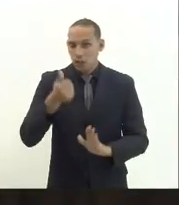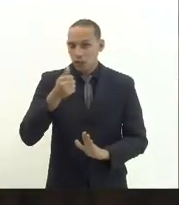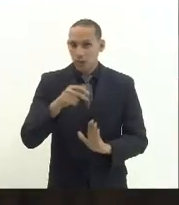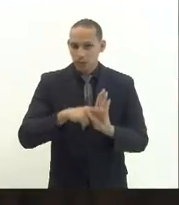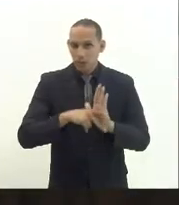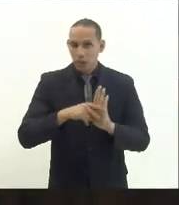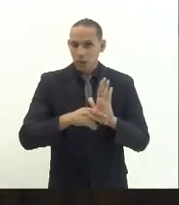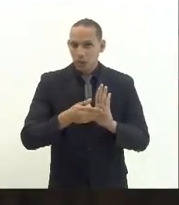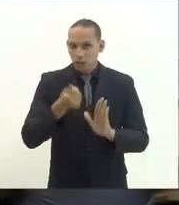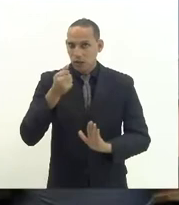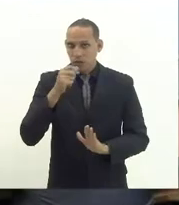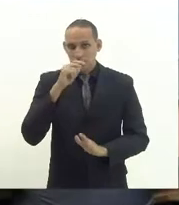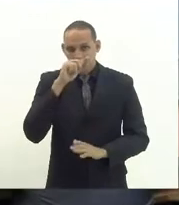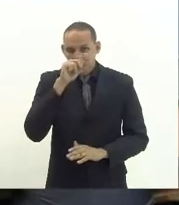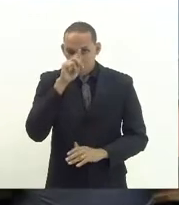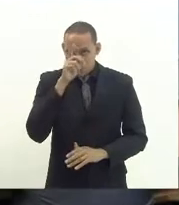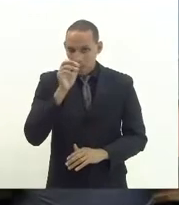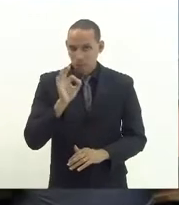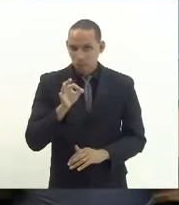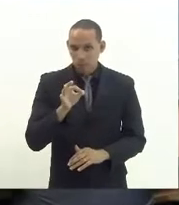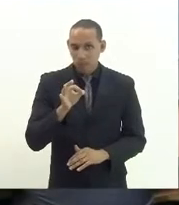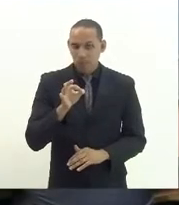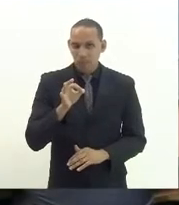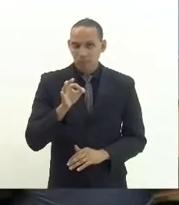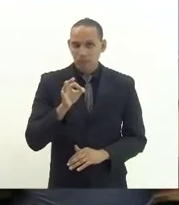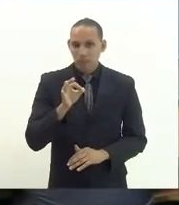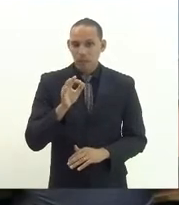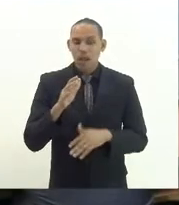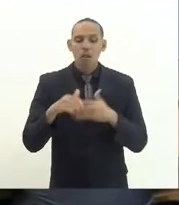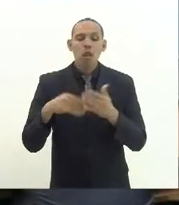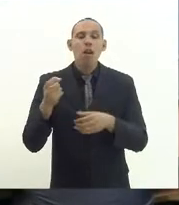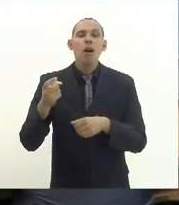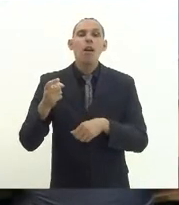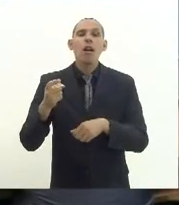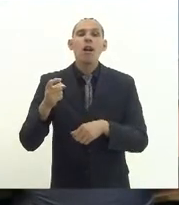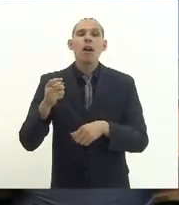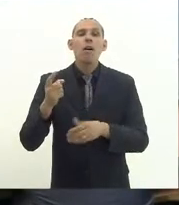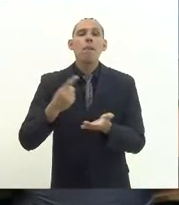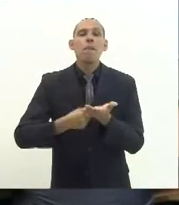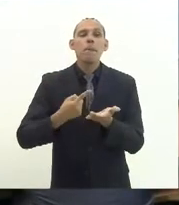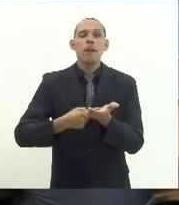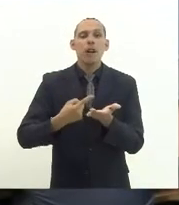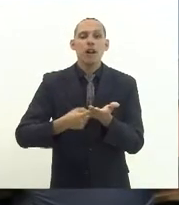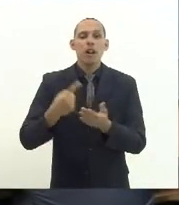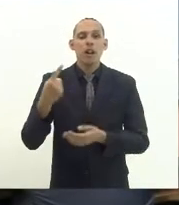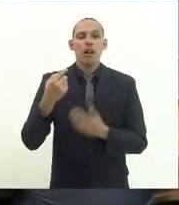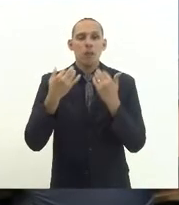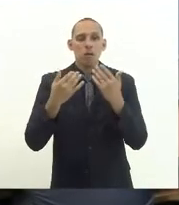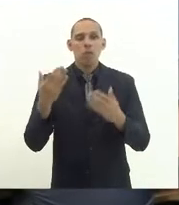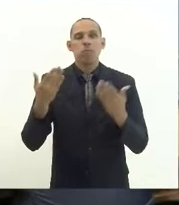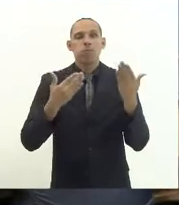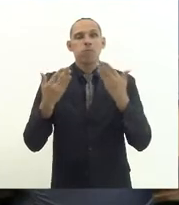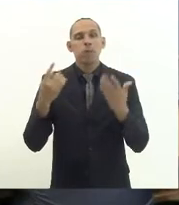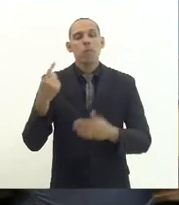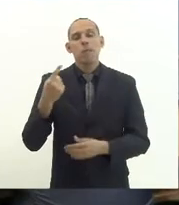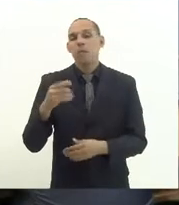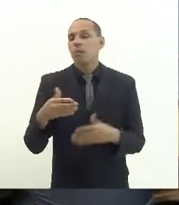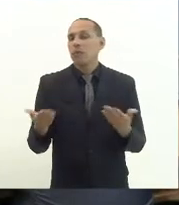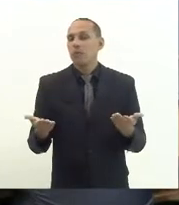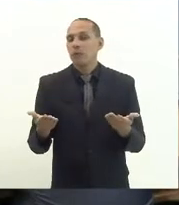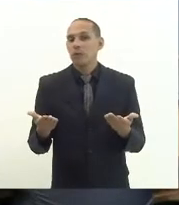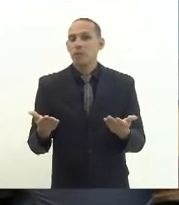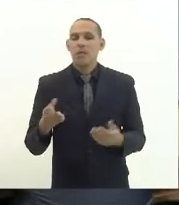projeto de pauta é isso OK quando é que você era marcada a primeira audiência Presidente gente combinou